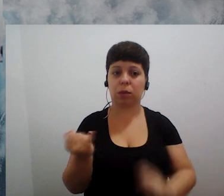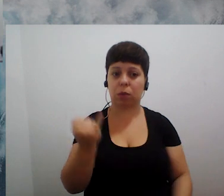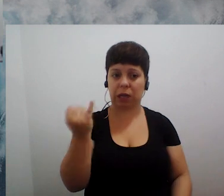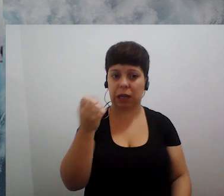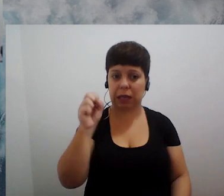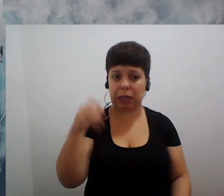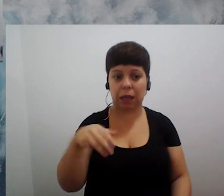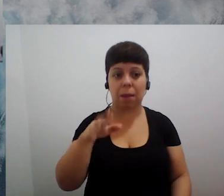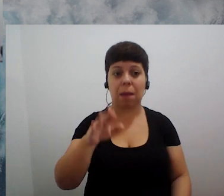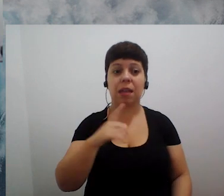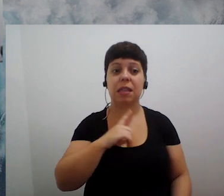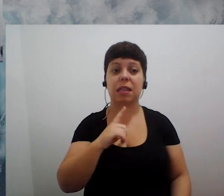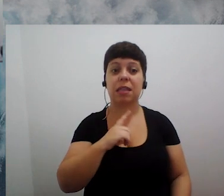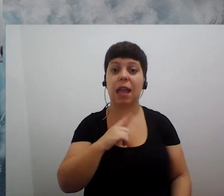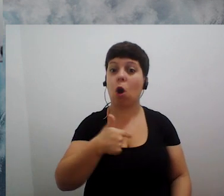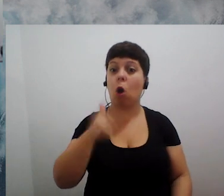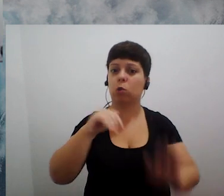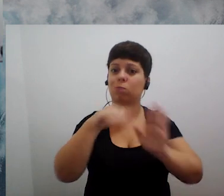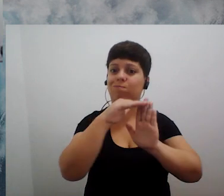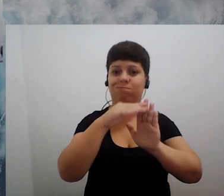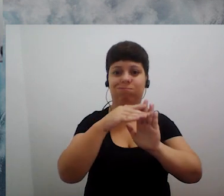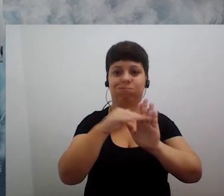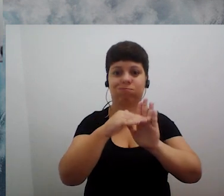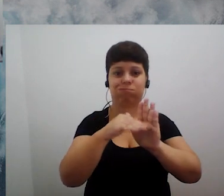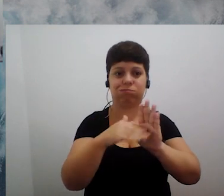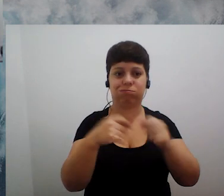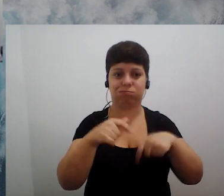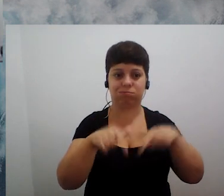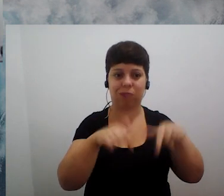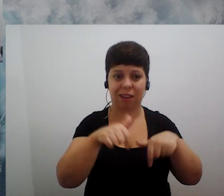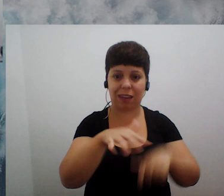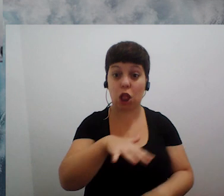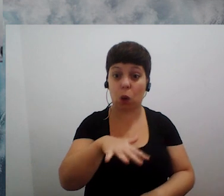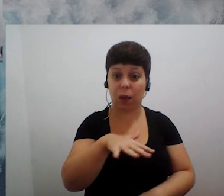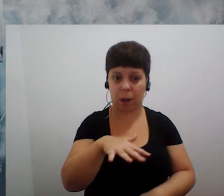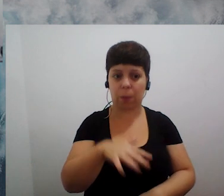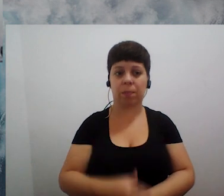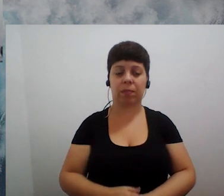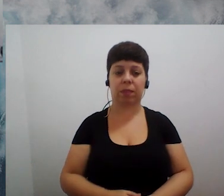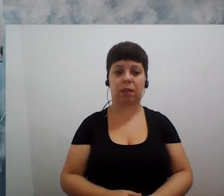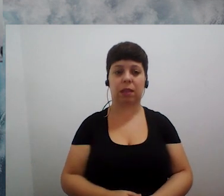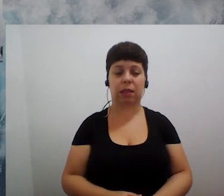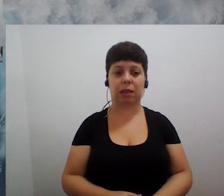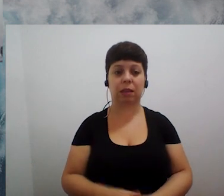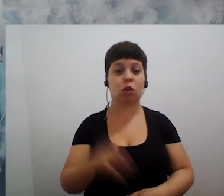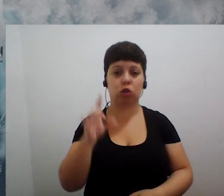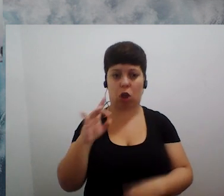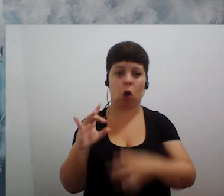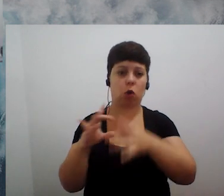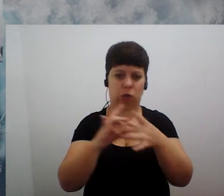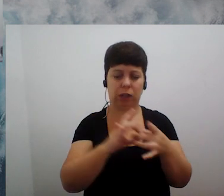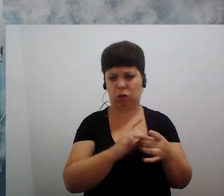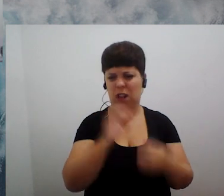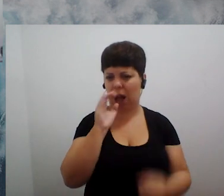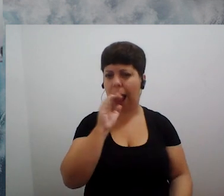uma pauta importante também. Mas ainda tem várias outras questões que a gente precisa trabalhar aqui a nível local, né? E aí,